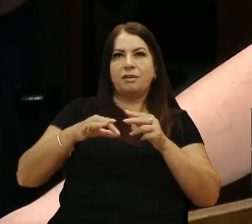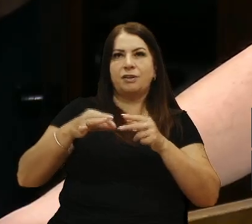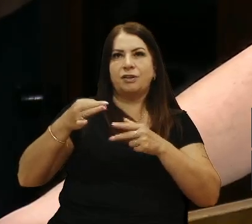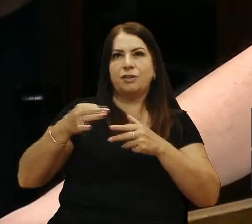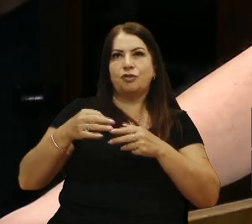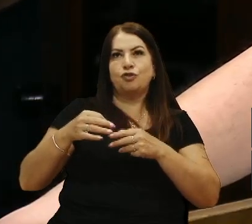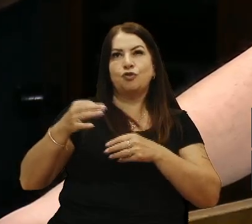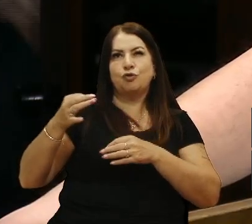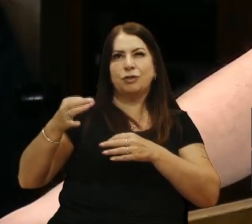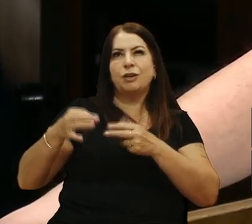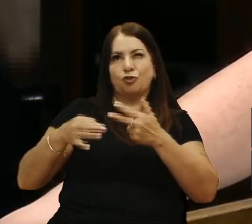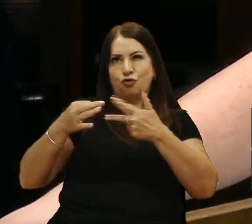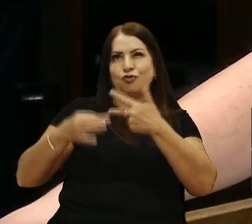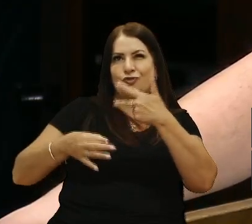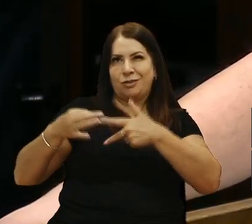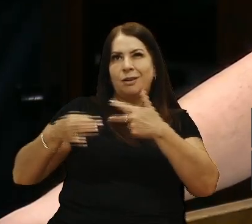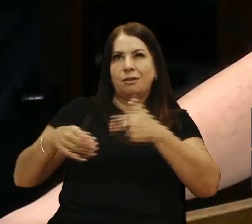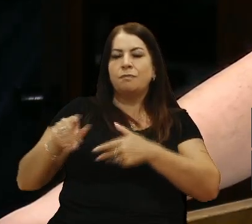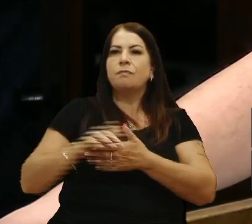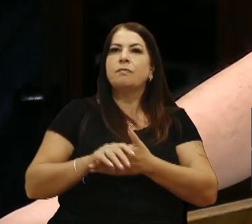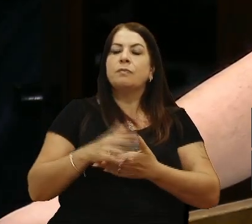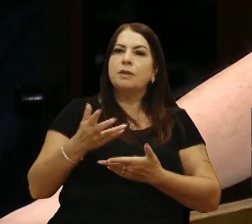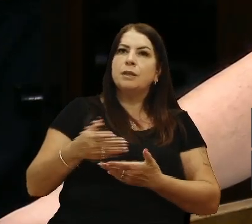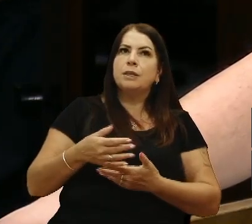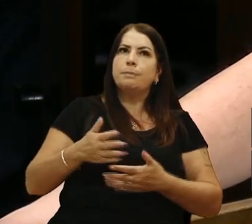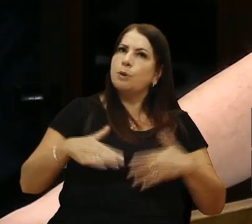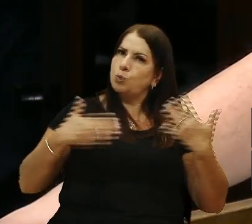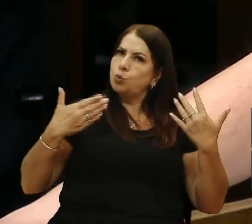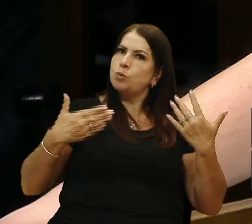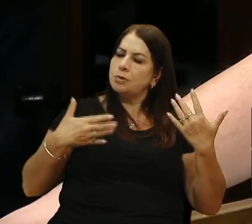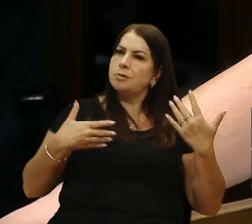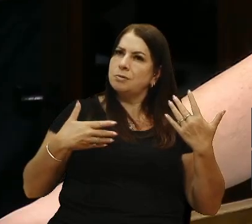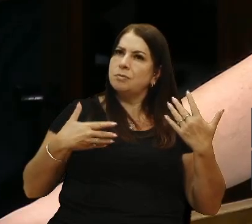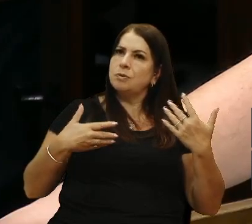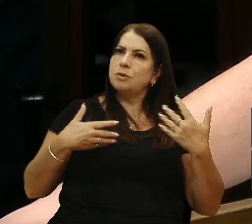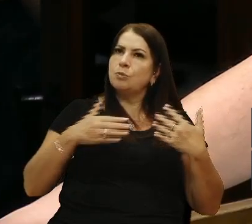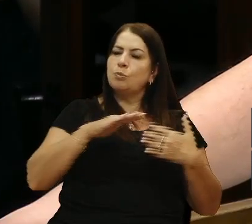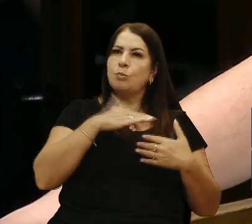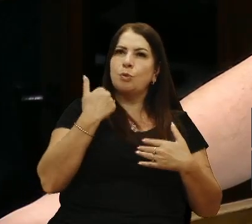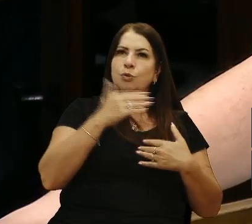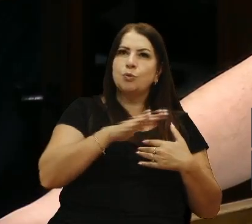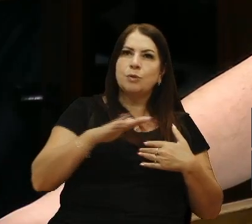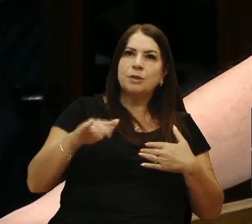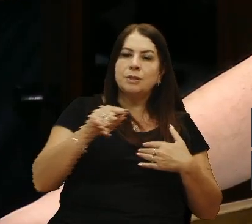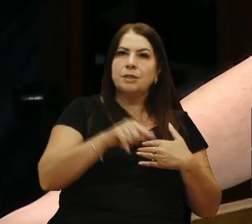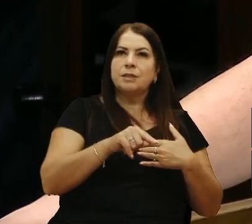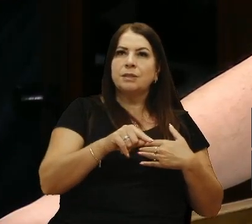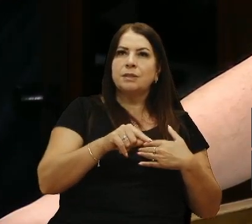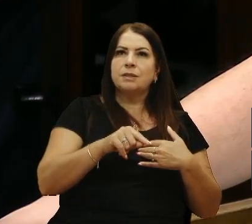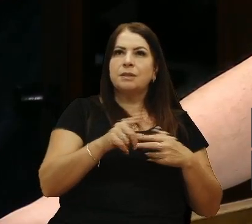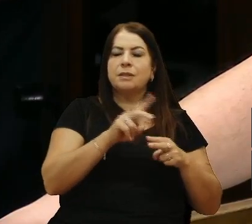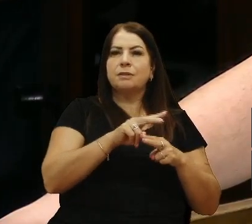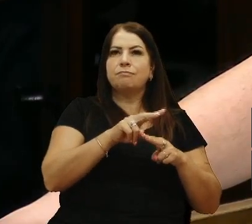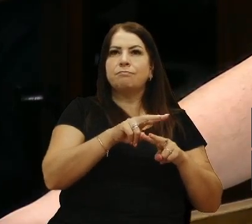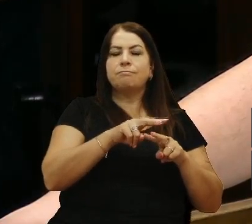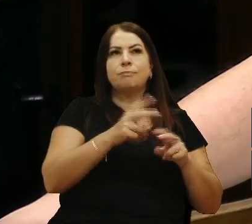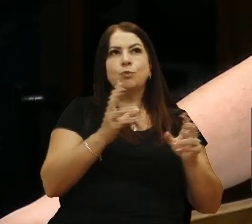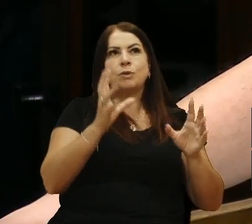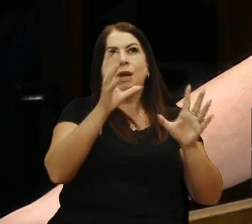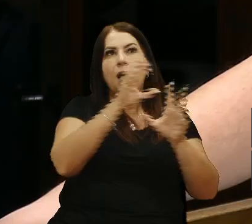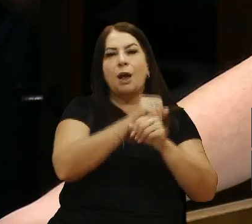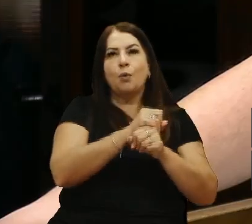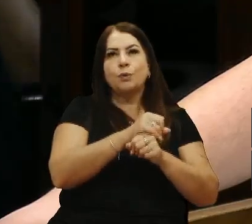me assusta, vereadora Andressa, colegas que aqui estão, o fato de que a morte de uma criança não nos causa tanto constrangimento e